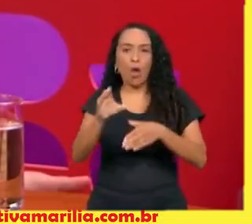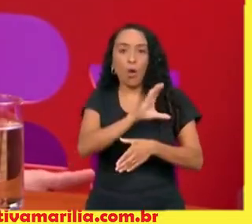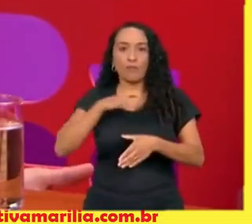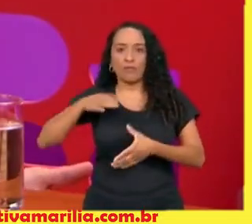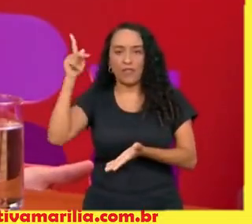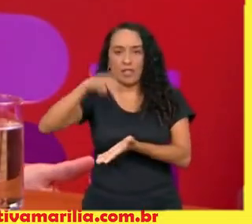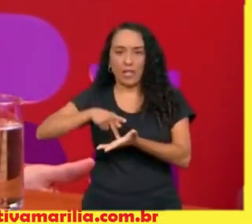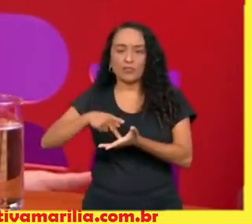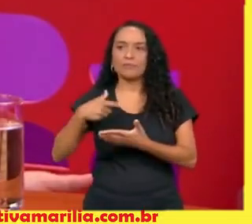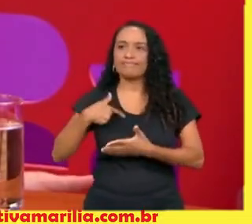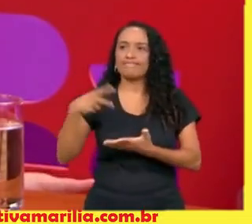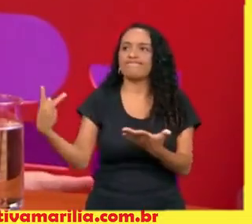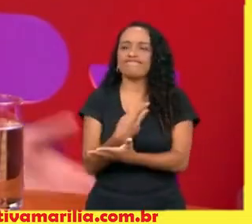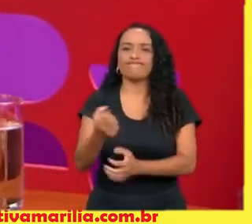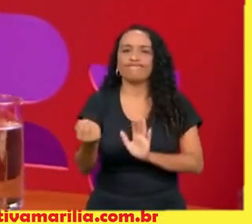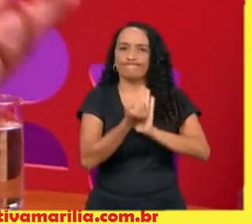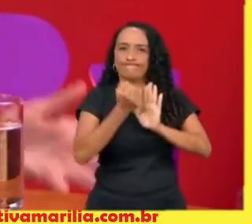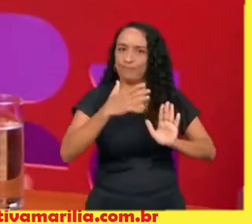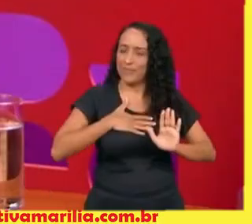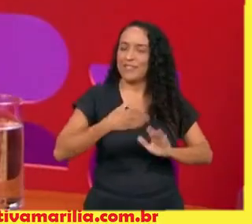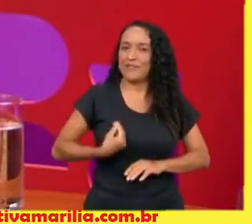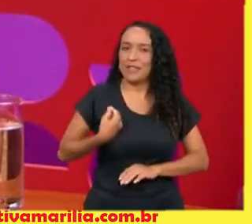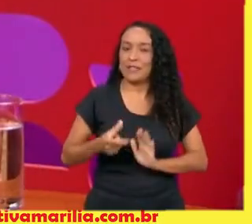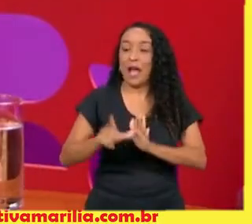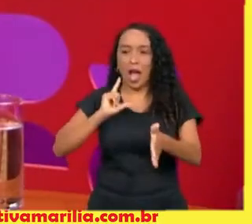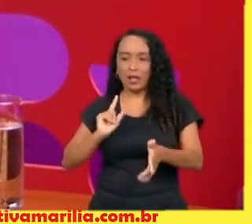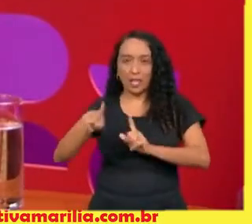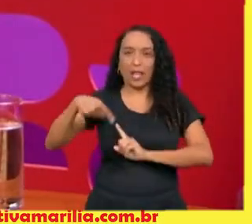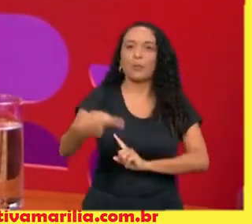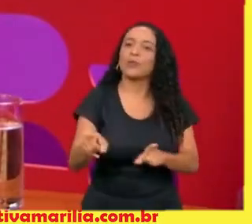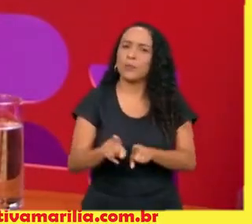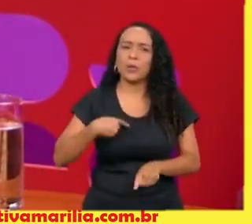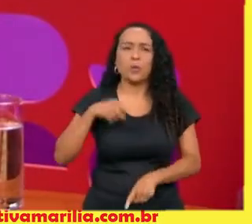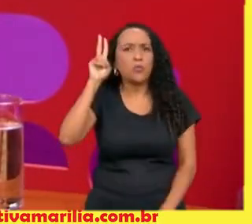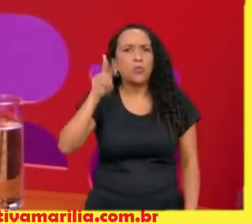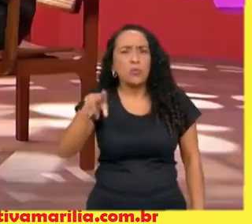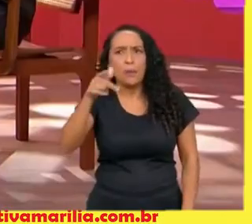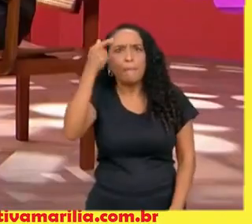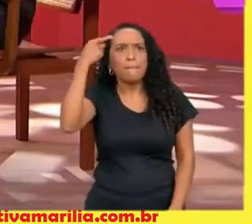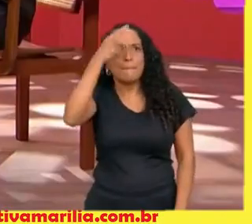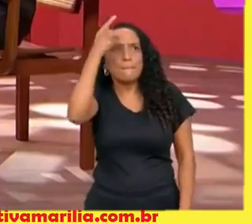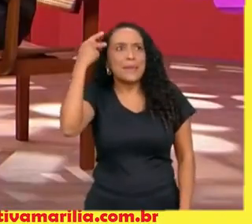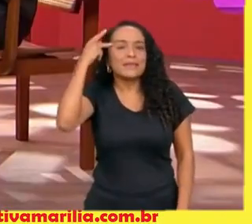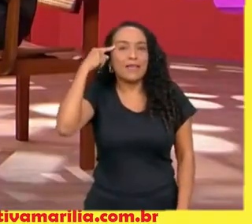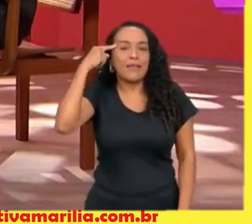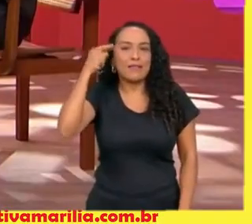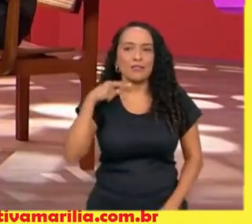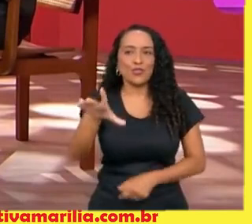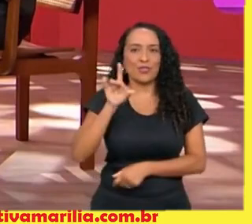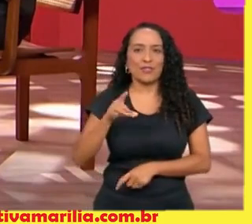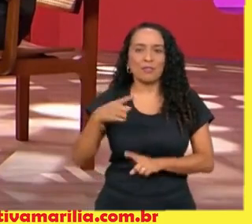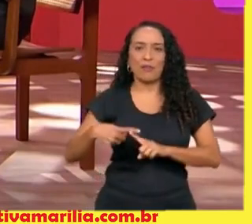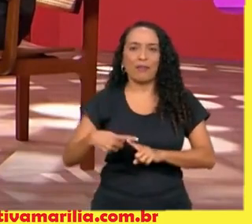acontecimento, para mim, assim, marcou minha vida, um antes e um depois. Eu não imaginava que eu seria escolhida, fiquei muito honrada da presidente Dilma